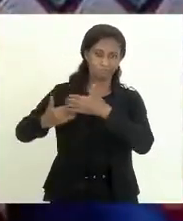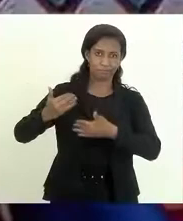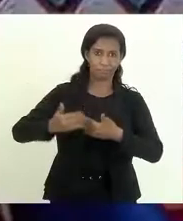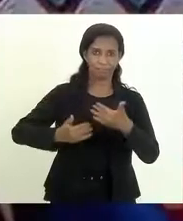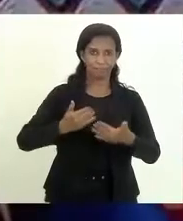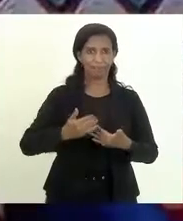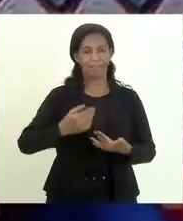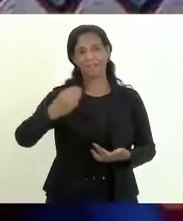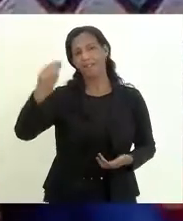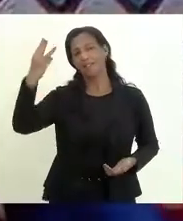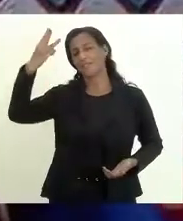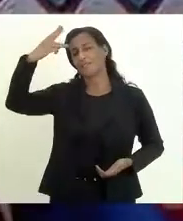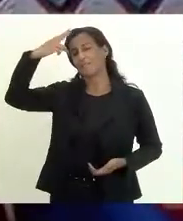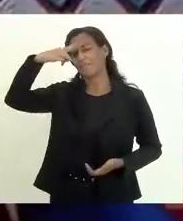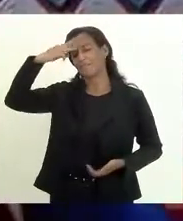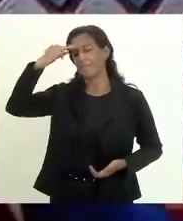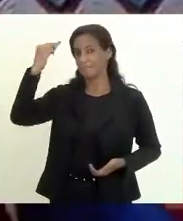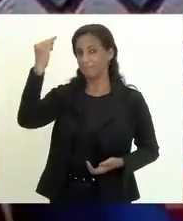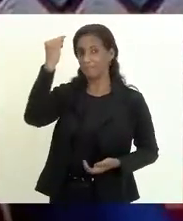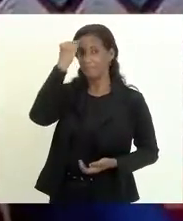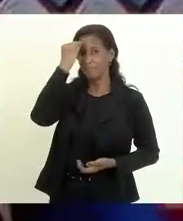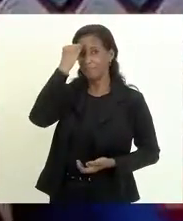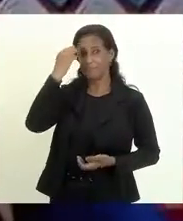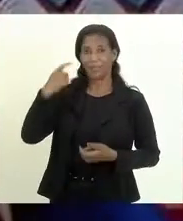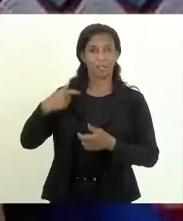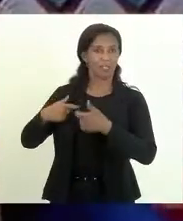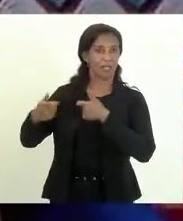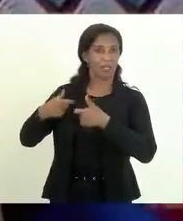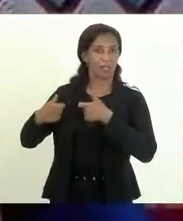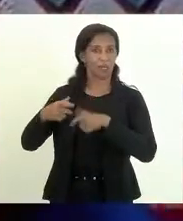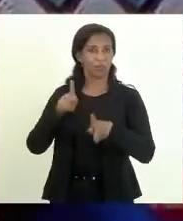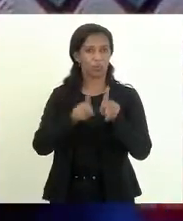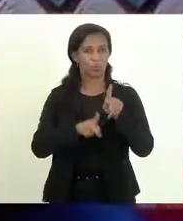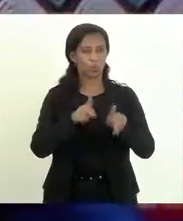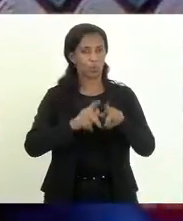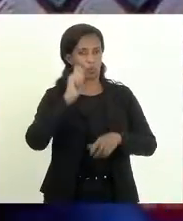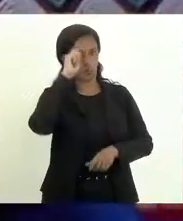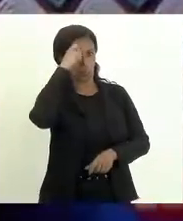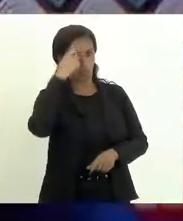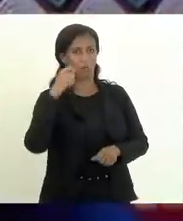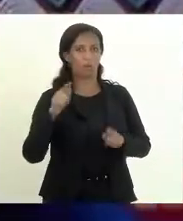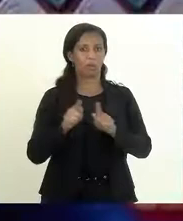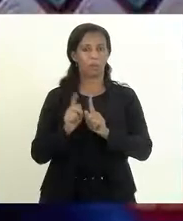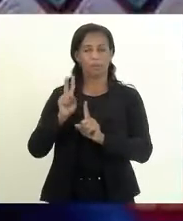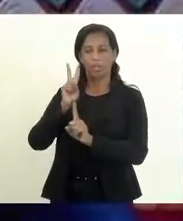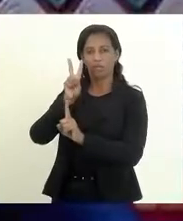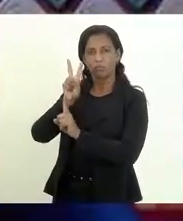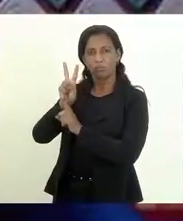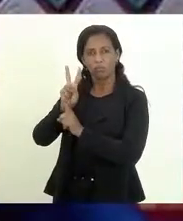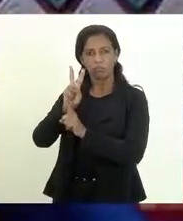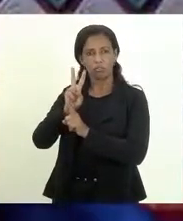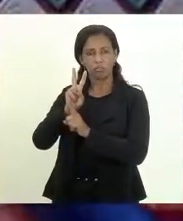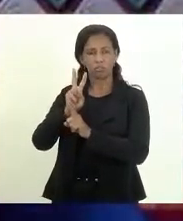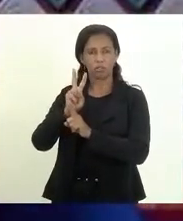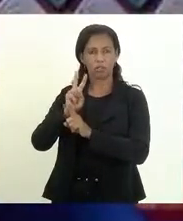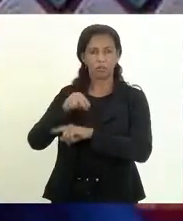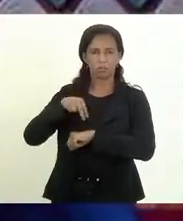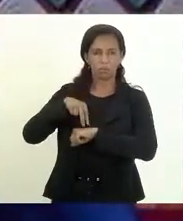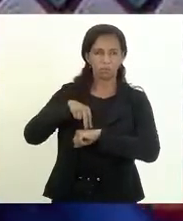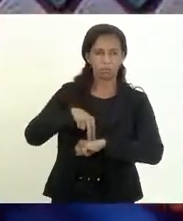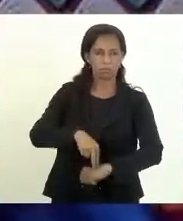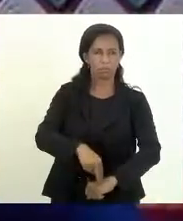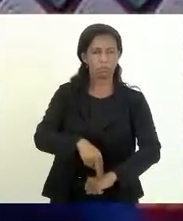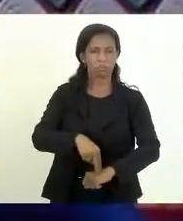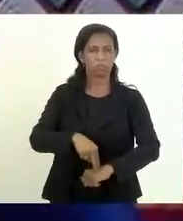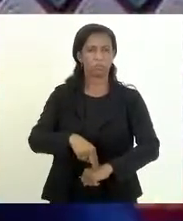as memórias e as lutas do povo negro, do povo indígena, que resistiu, que consolidou